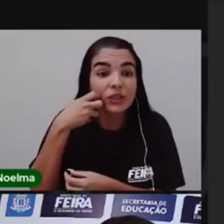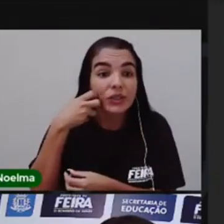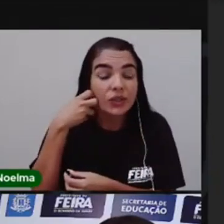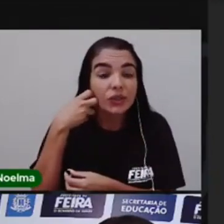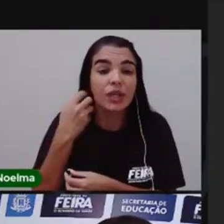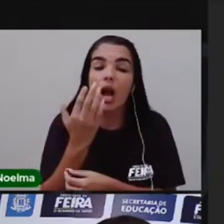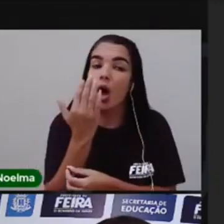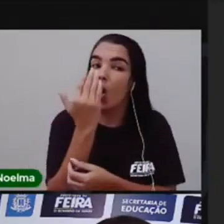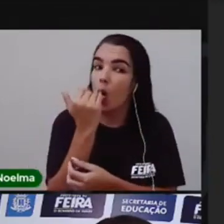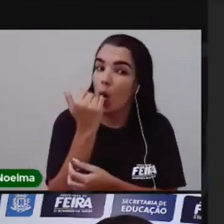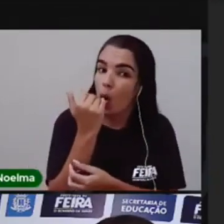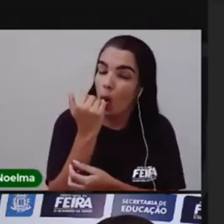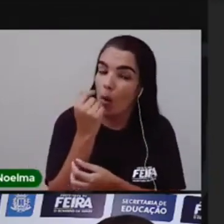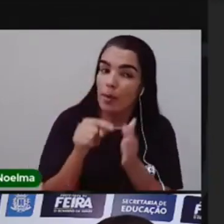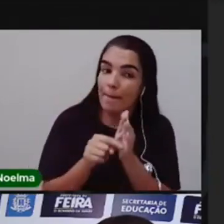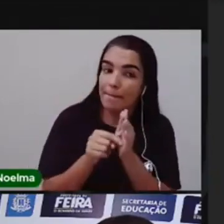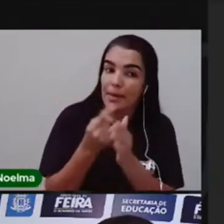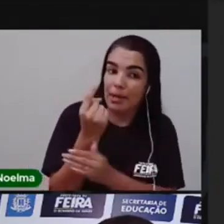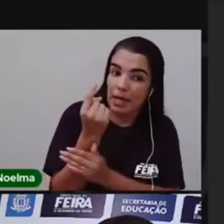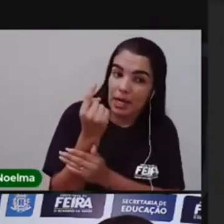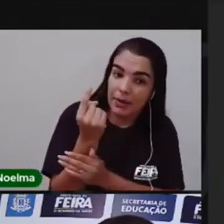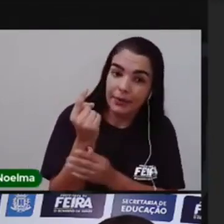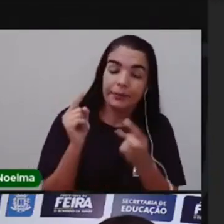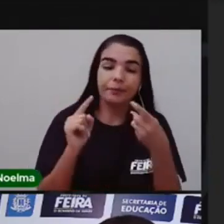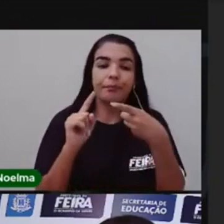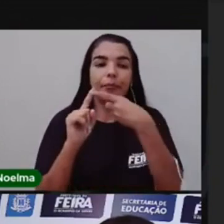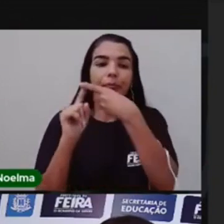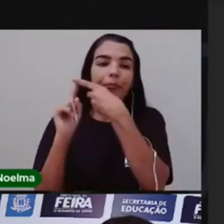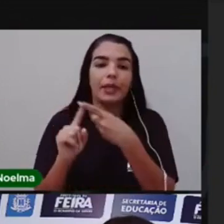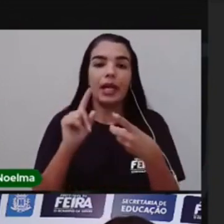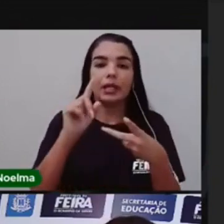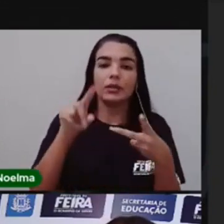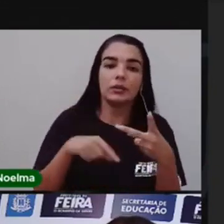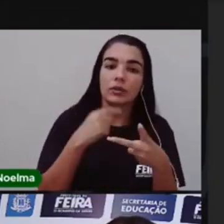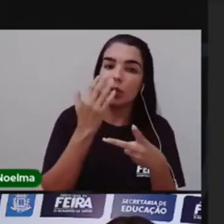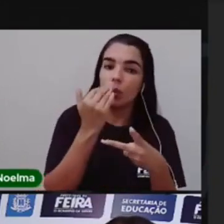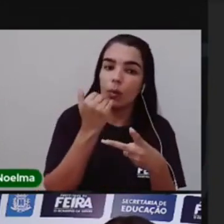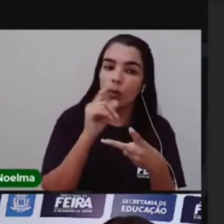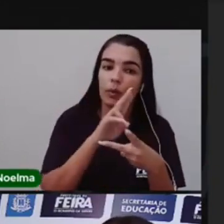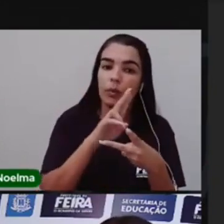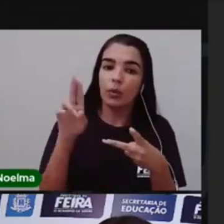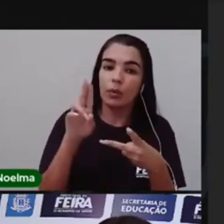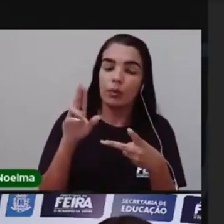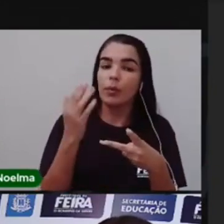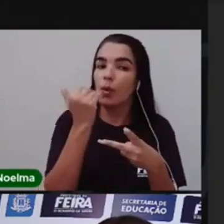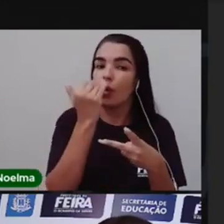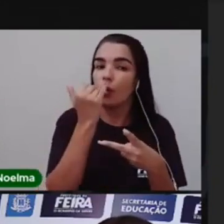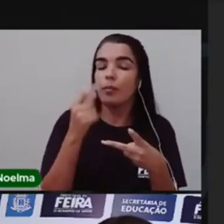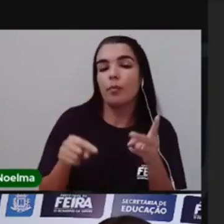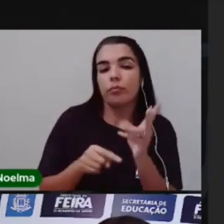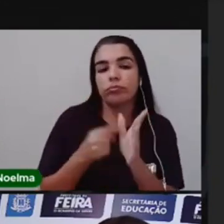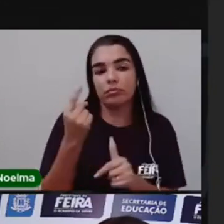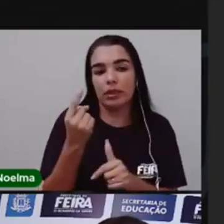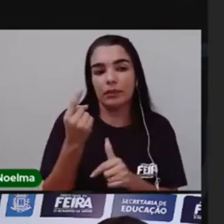peixes, que são o primeiro consumidor da cadeia alimentar, eles vão ser chamados de consumidores